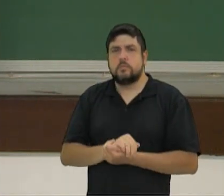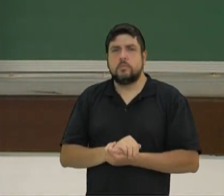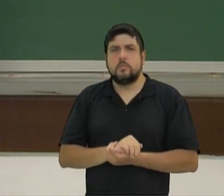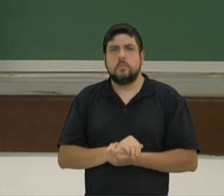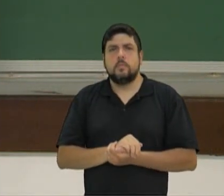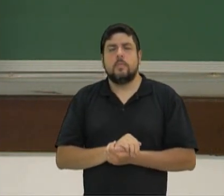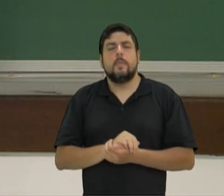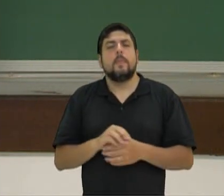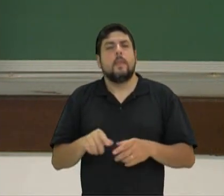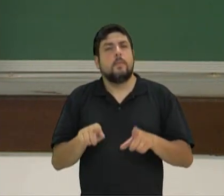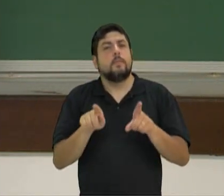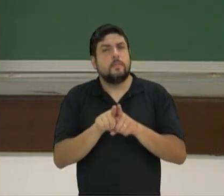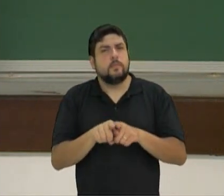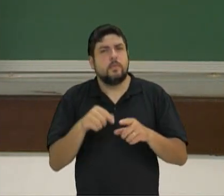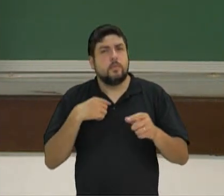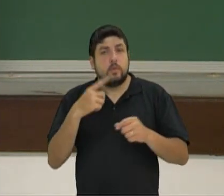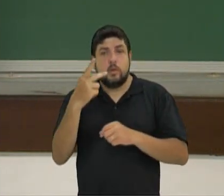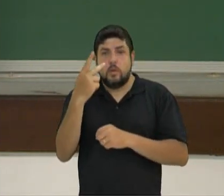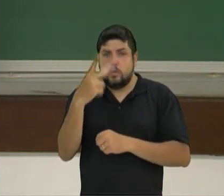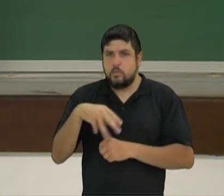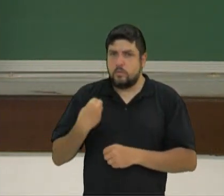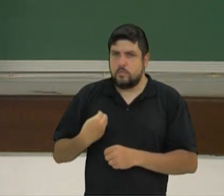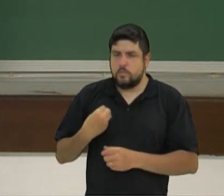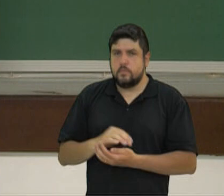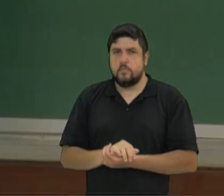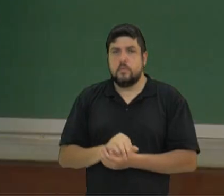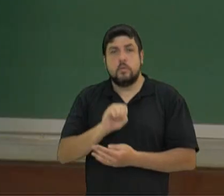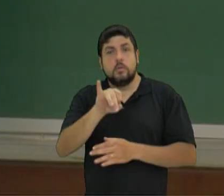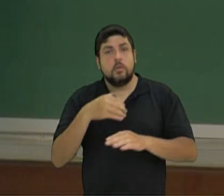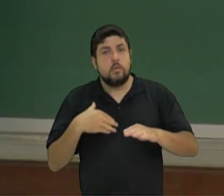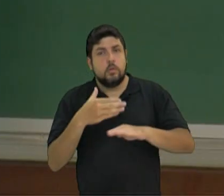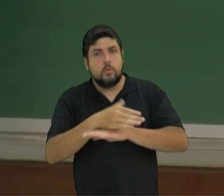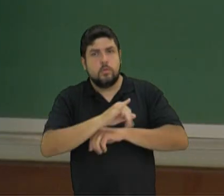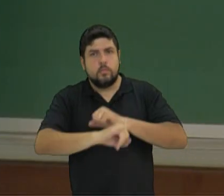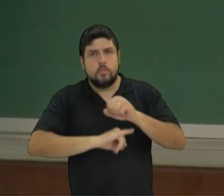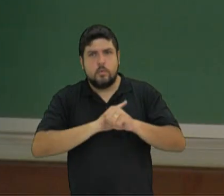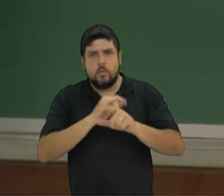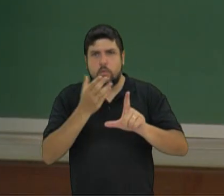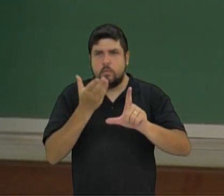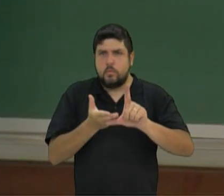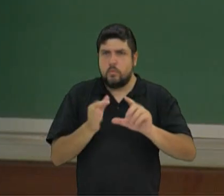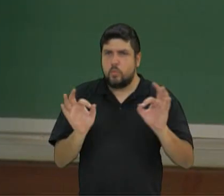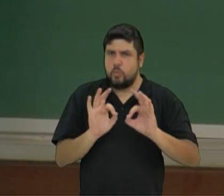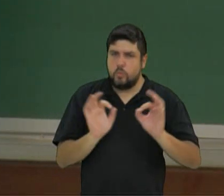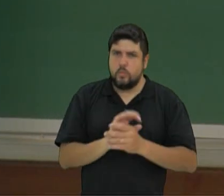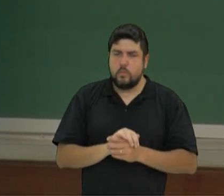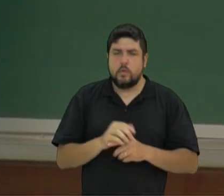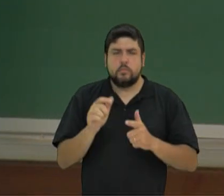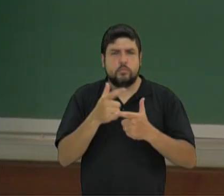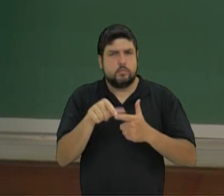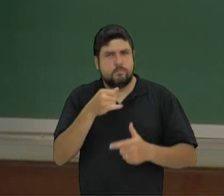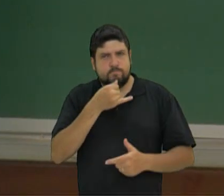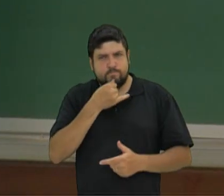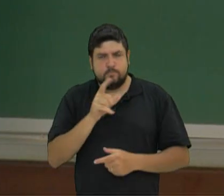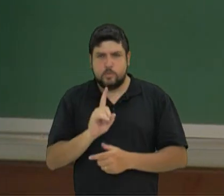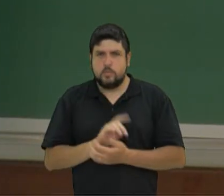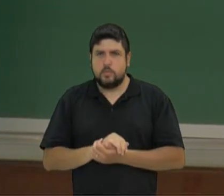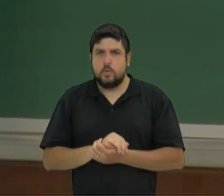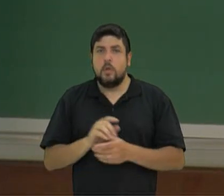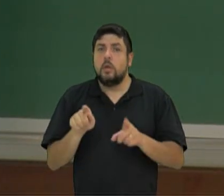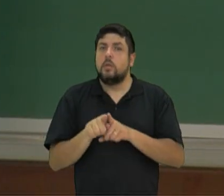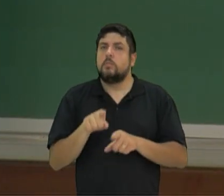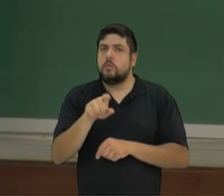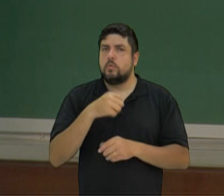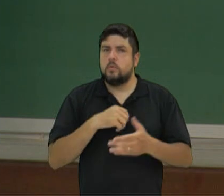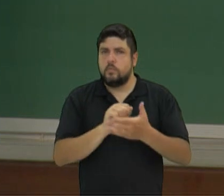sua garantia da sua frequência. Caso você não tenha acesso ao Classroom, não fica tristinho. Você também